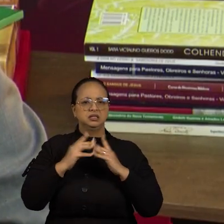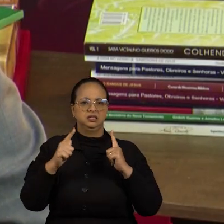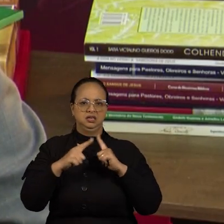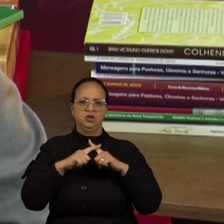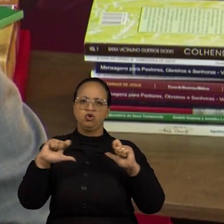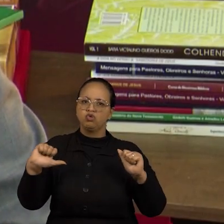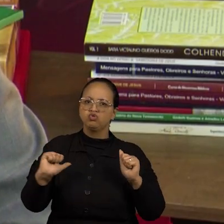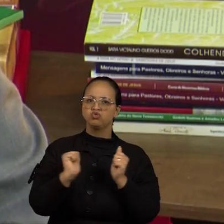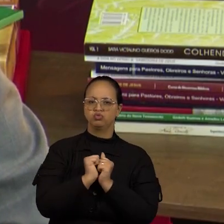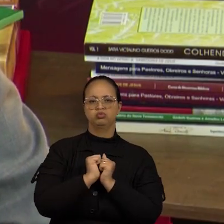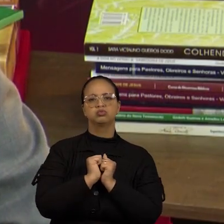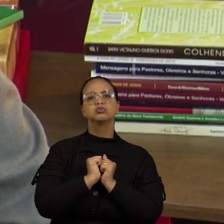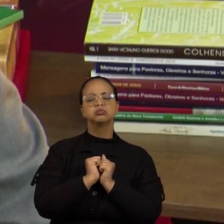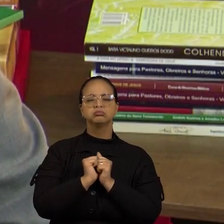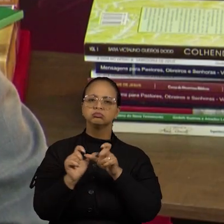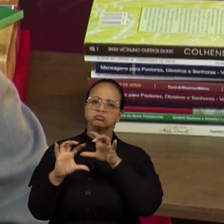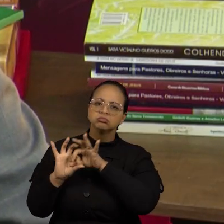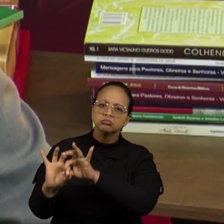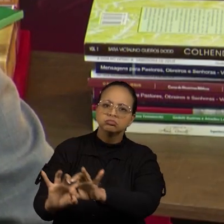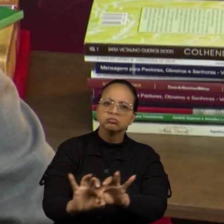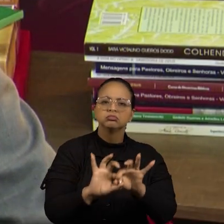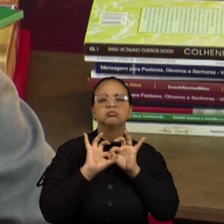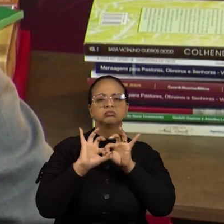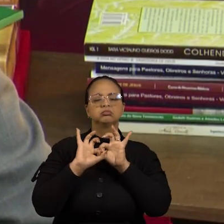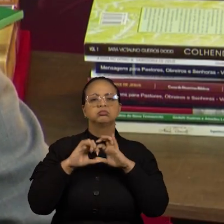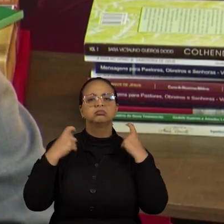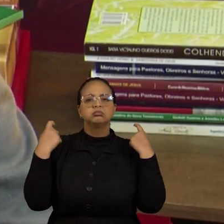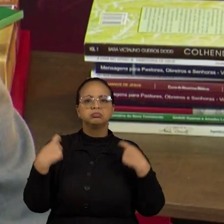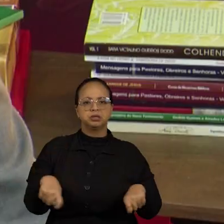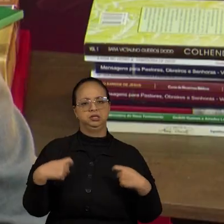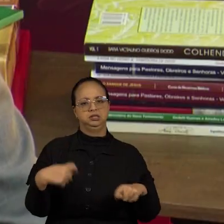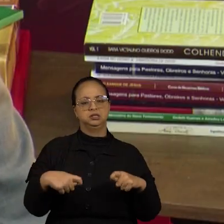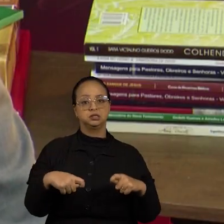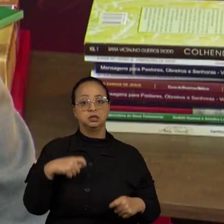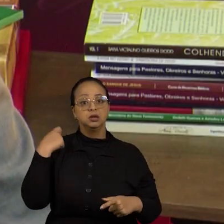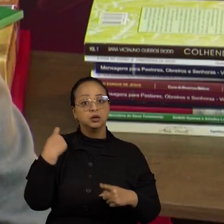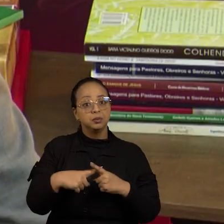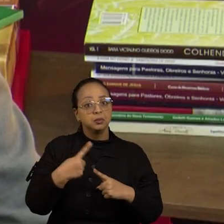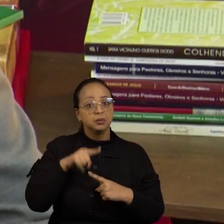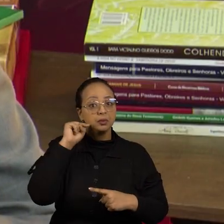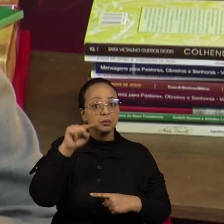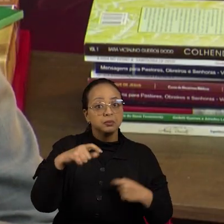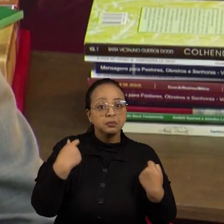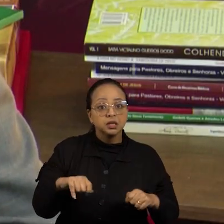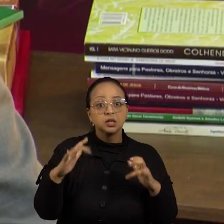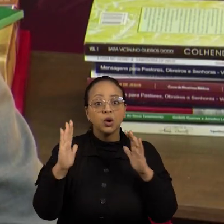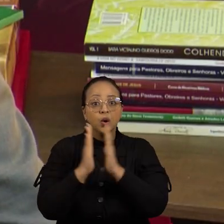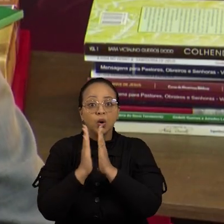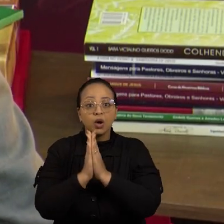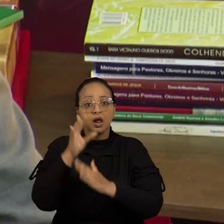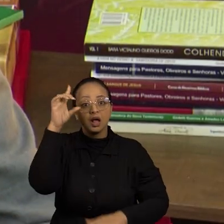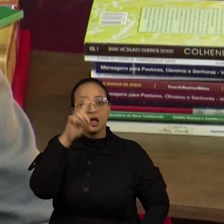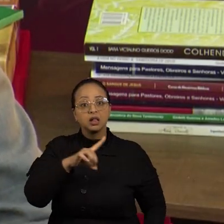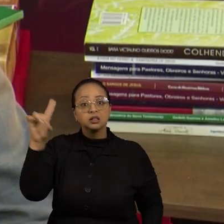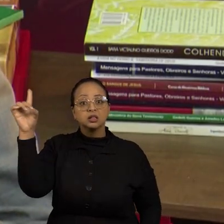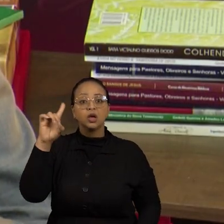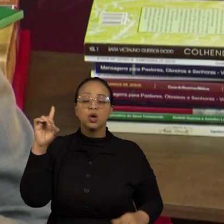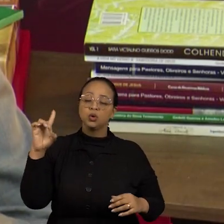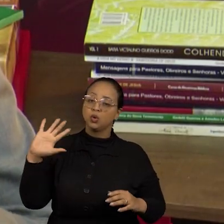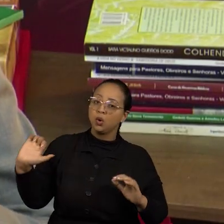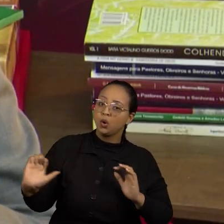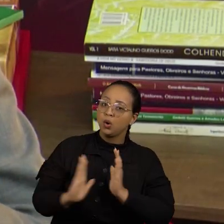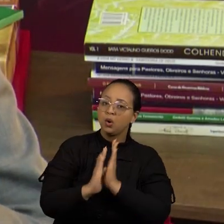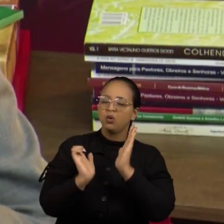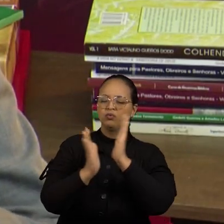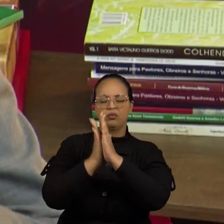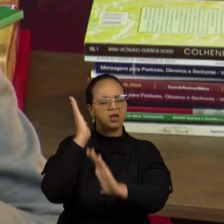né? Vivemos a casa de Deus. Sim. É o lugar onde nós vamos buscar ao Senhor, nós vamos louvar ao Senhor, nós